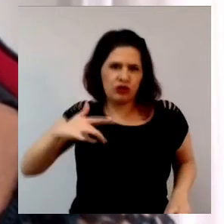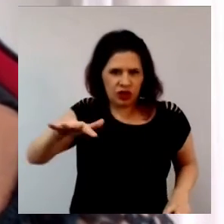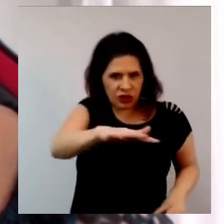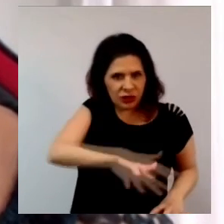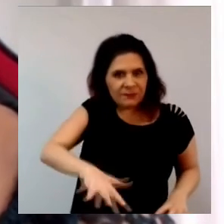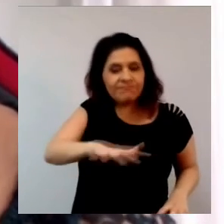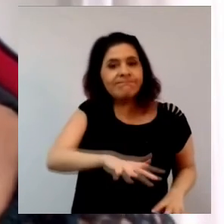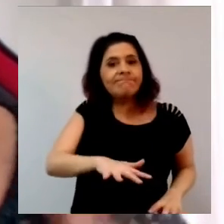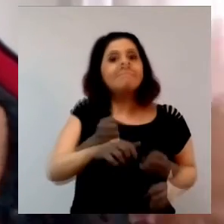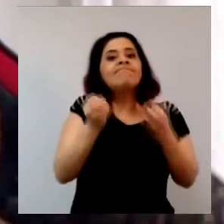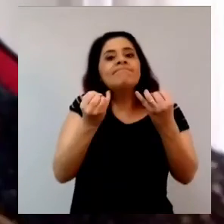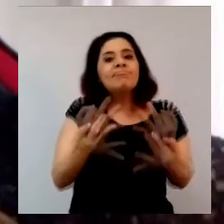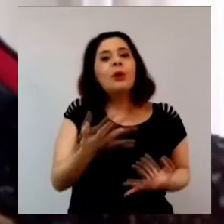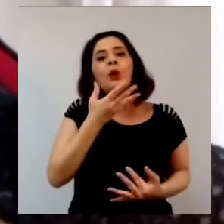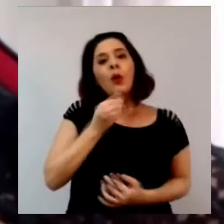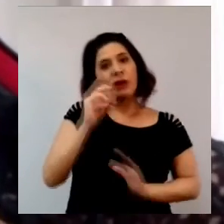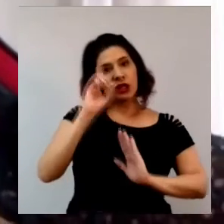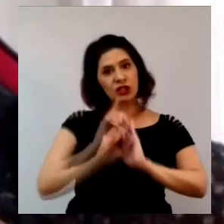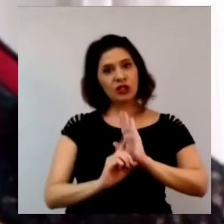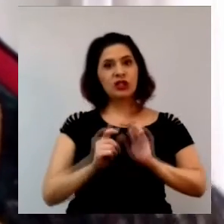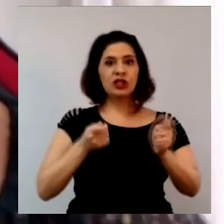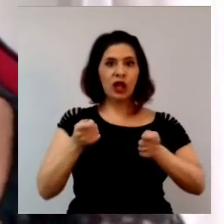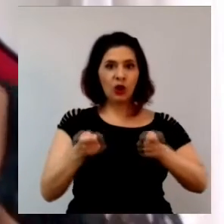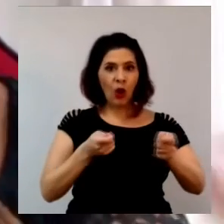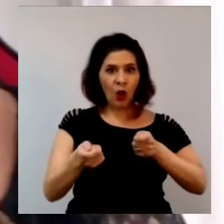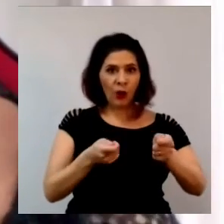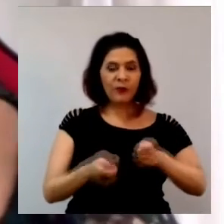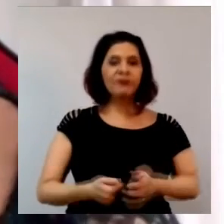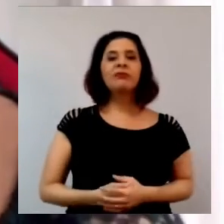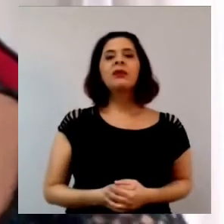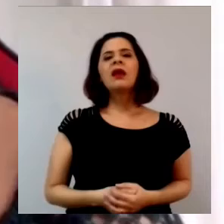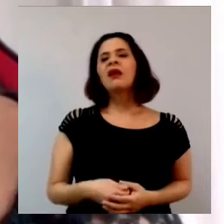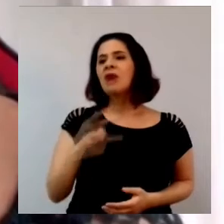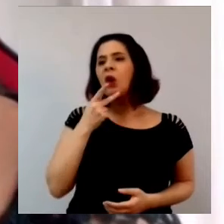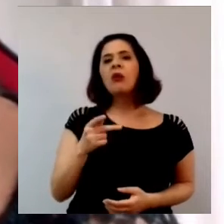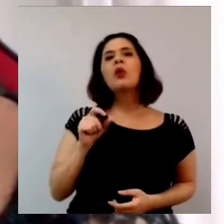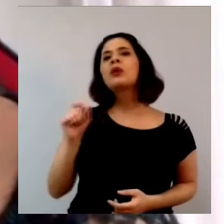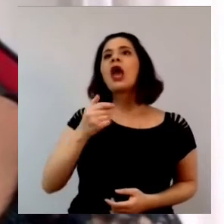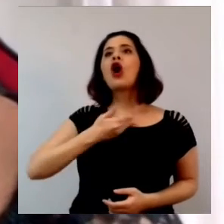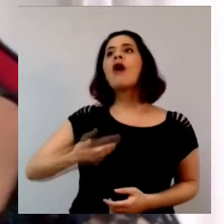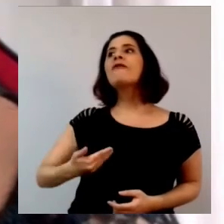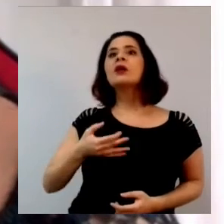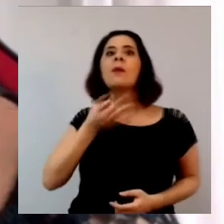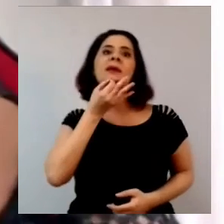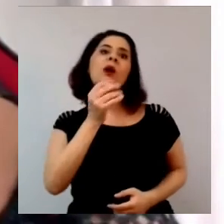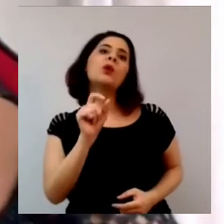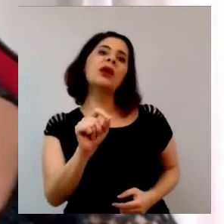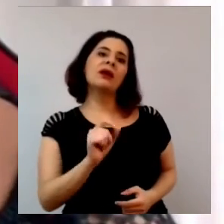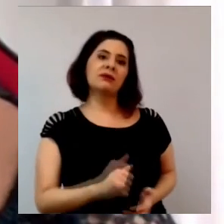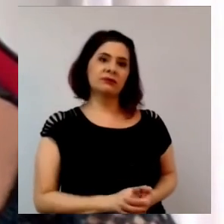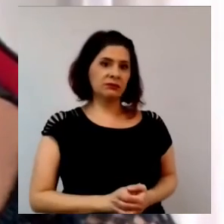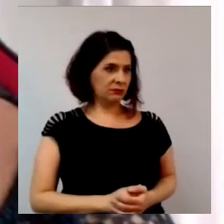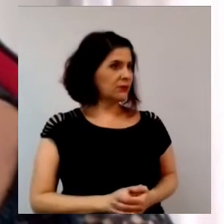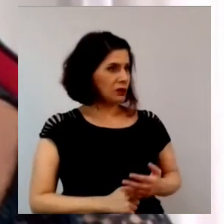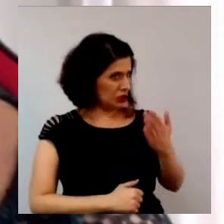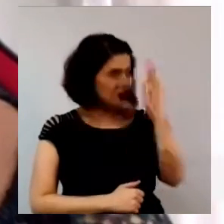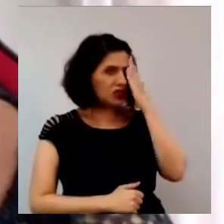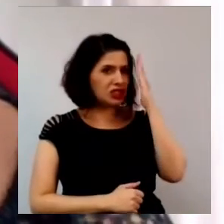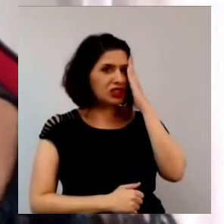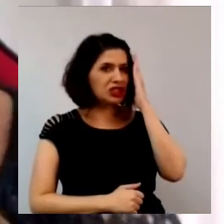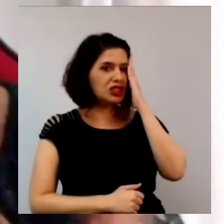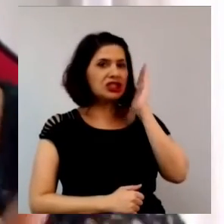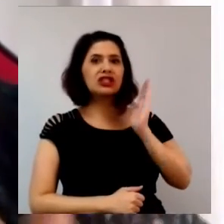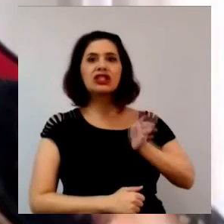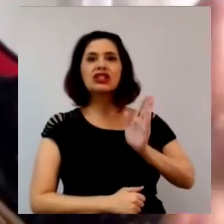na época: só falta ouvir o outro lado, que o governo vai dizer. E ele falou o seguinte: mas a gente já sabe o que os governos dizem, o que interessa é o